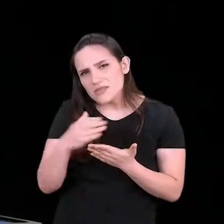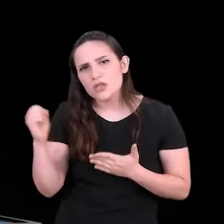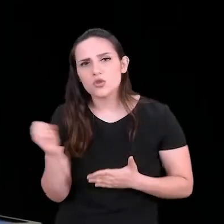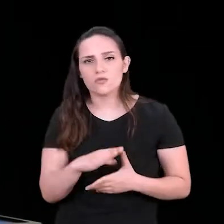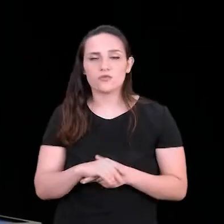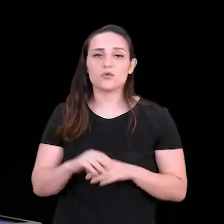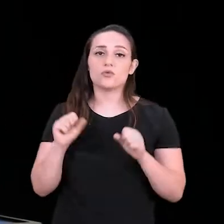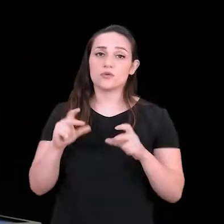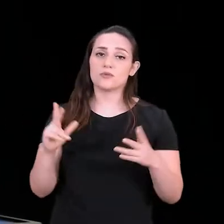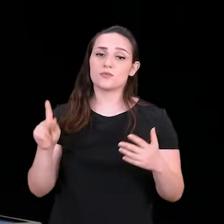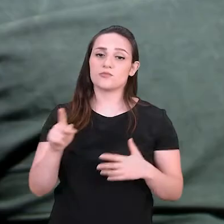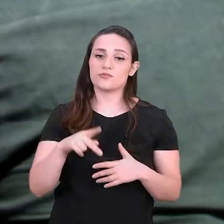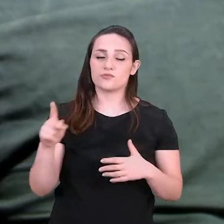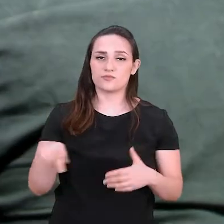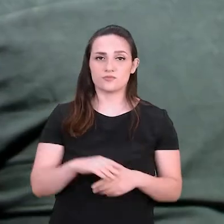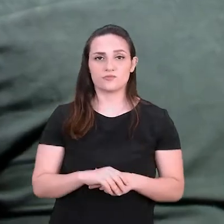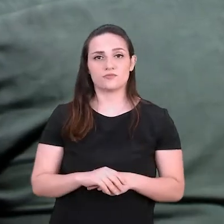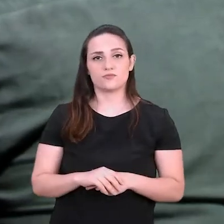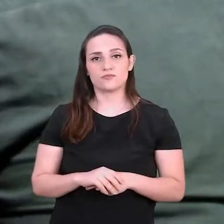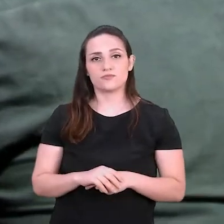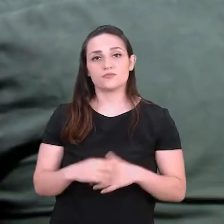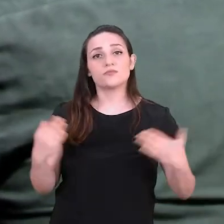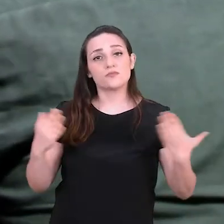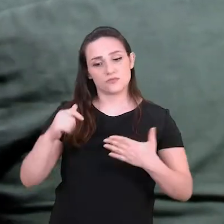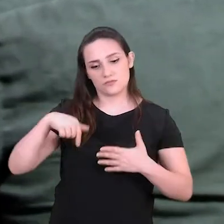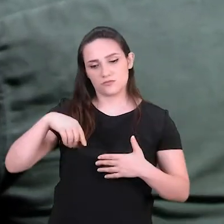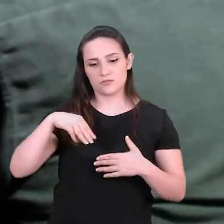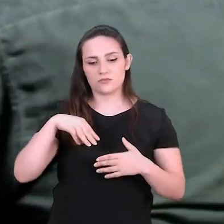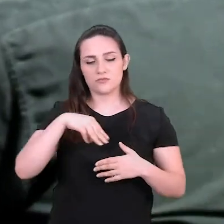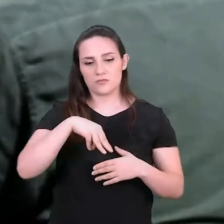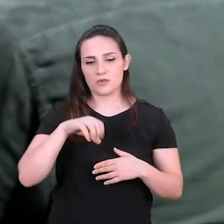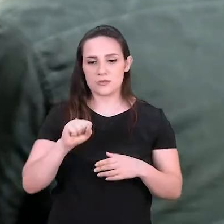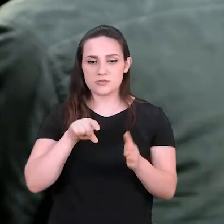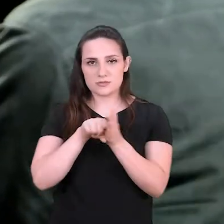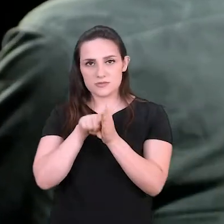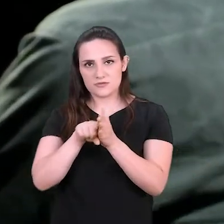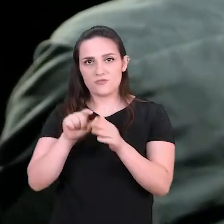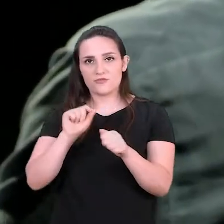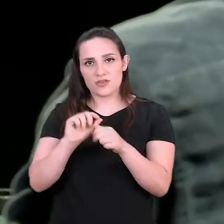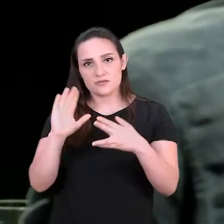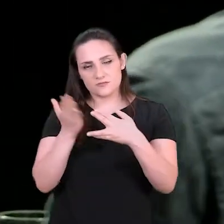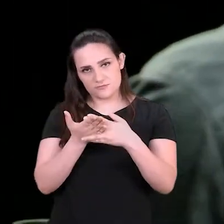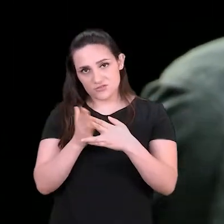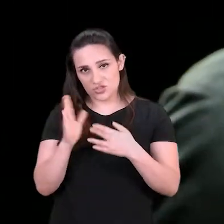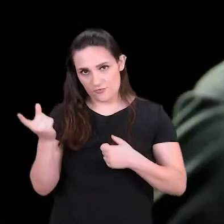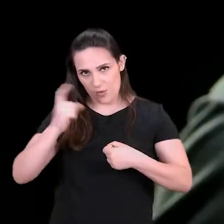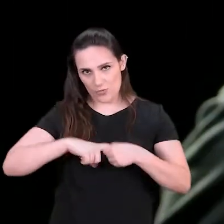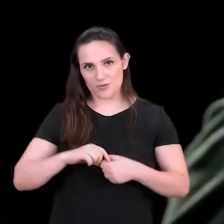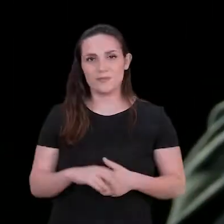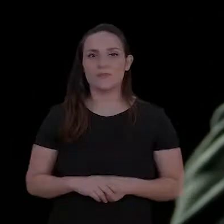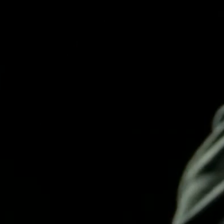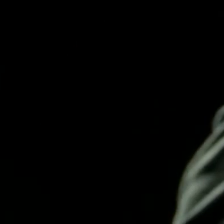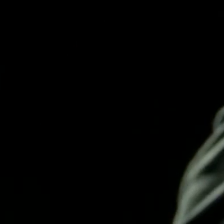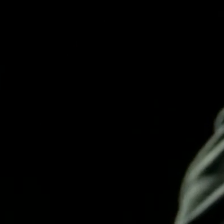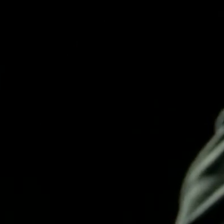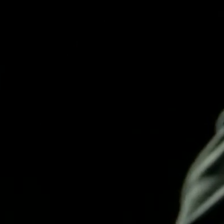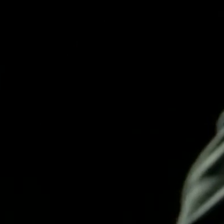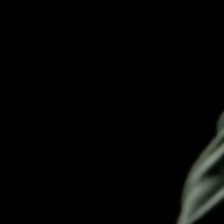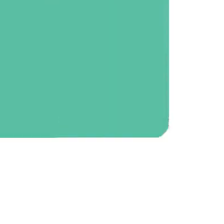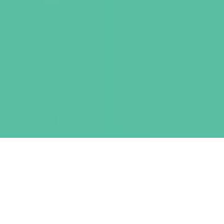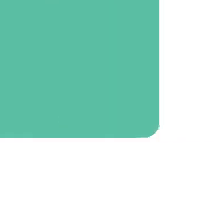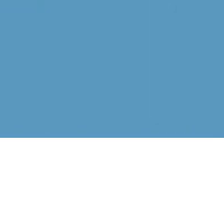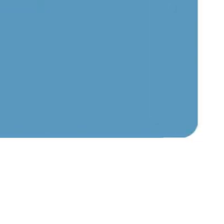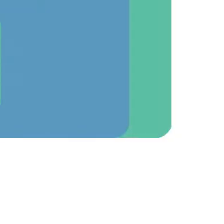dar esse primeiro passo. Bom, professor, é isso aí, e a gente aqui no MS em Pesquisa segue para um breve intervalo. Já